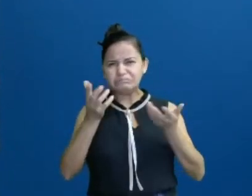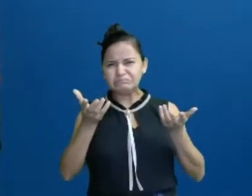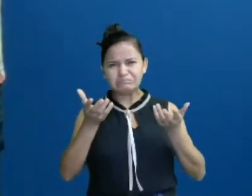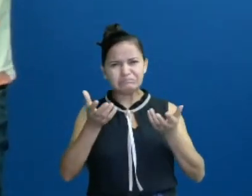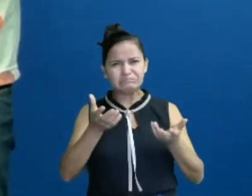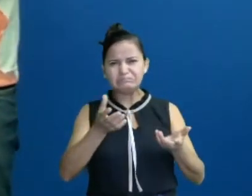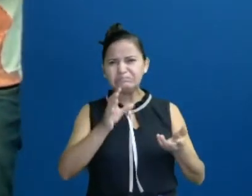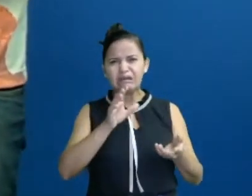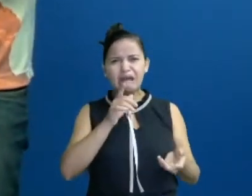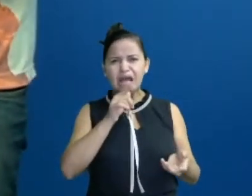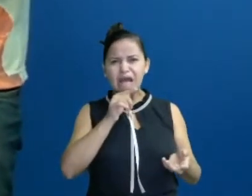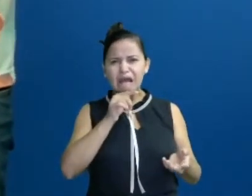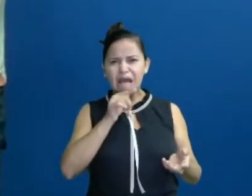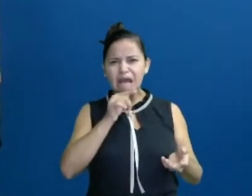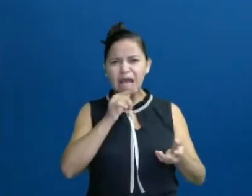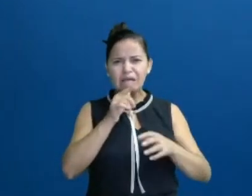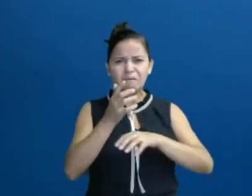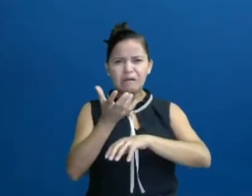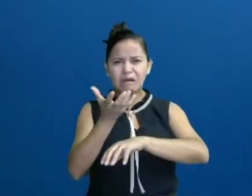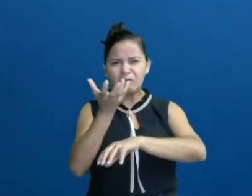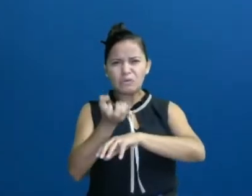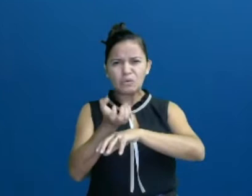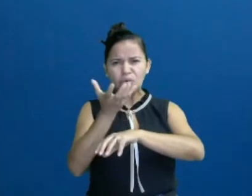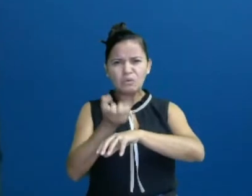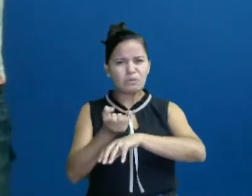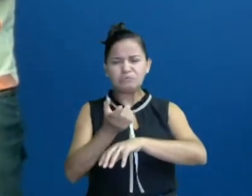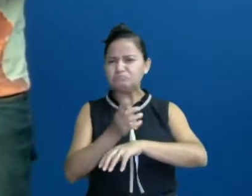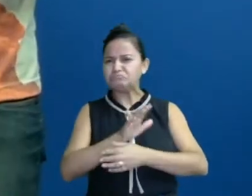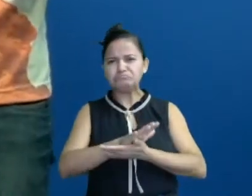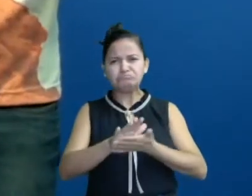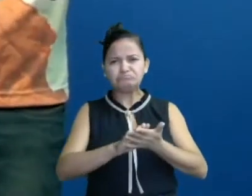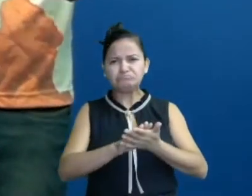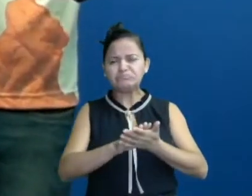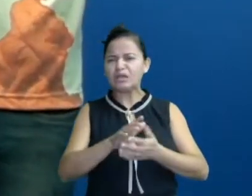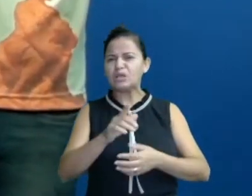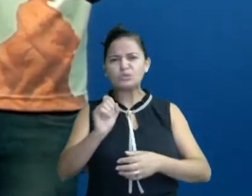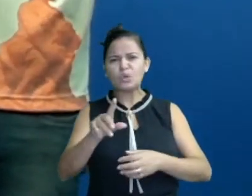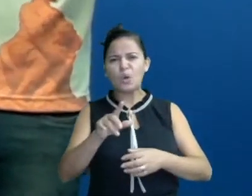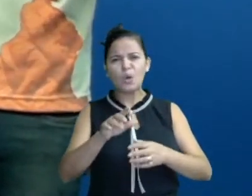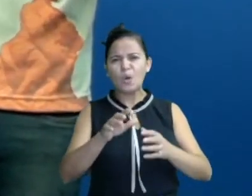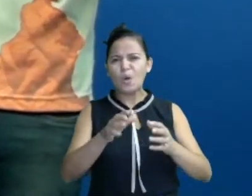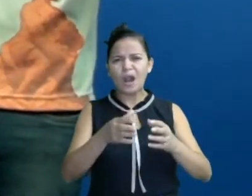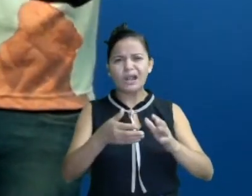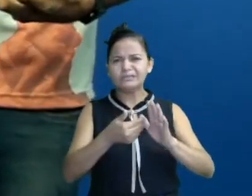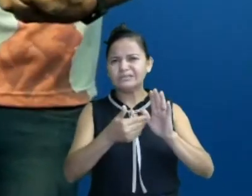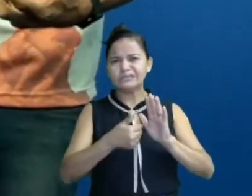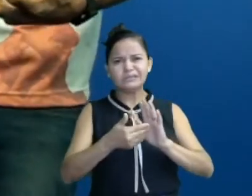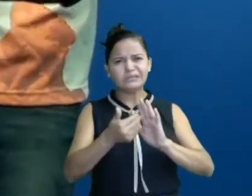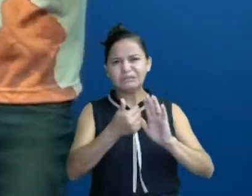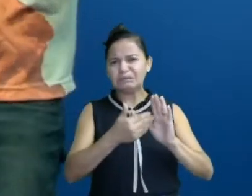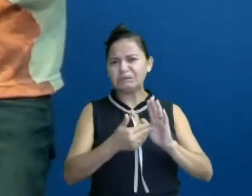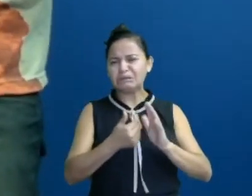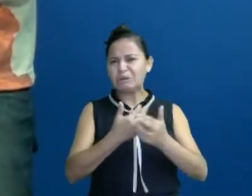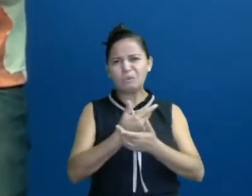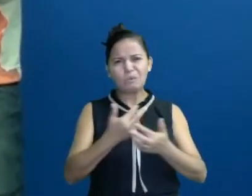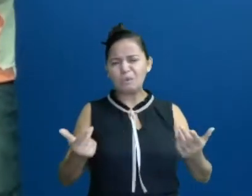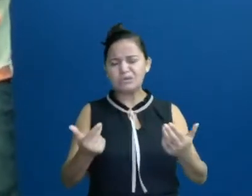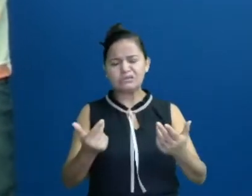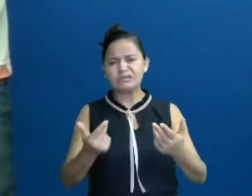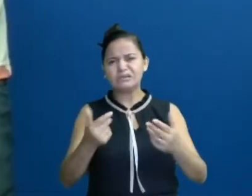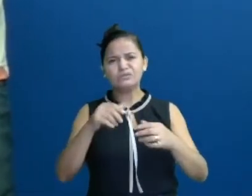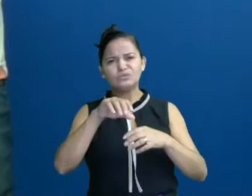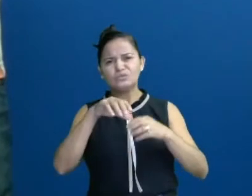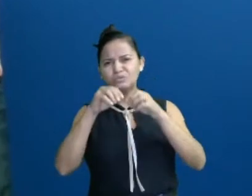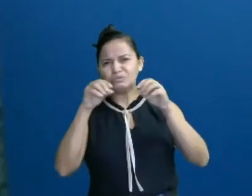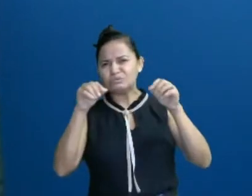à a água da chuva, ela de fato lava toda essa areia, todo esse solo, fazendo com